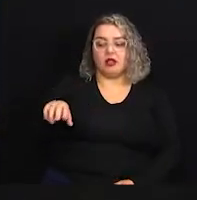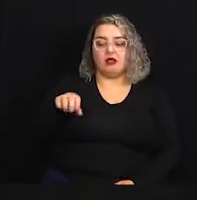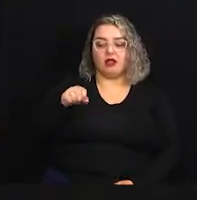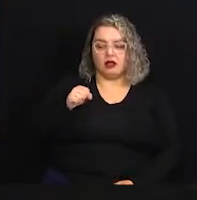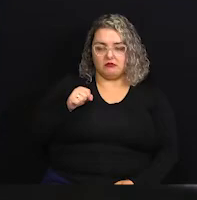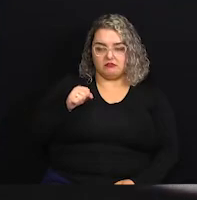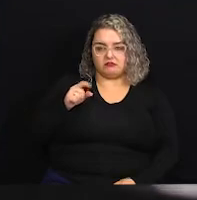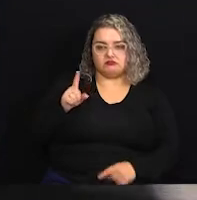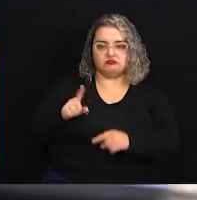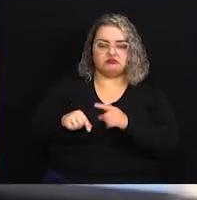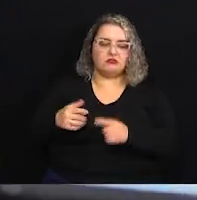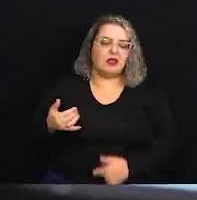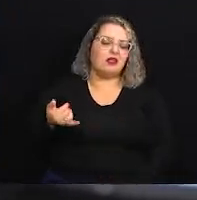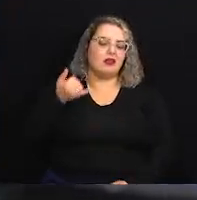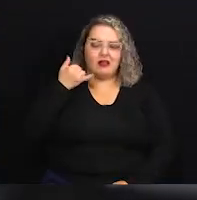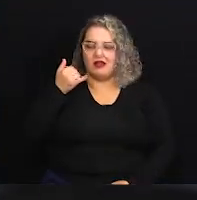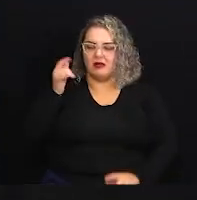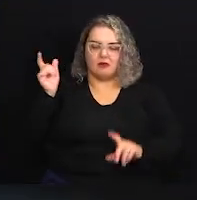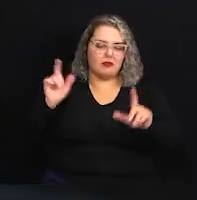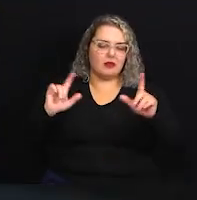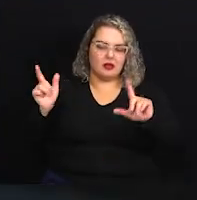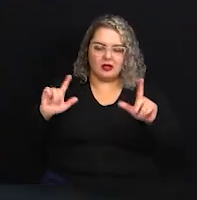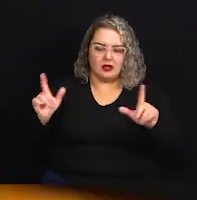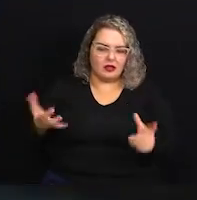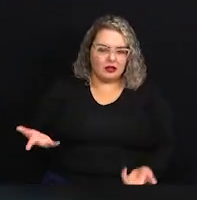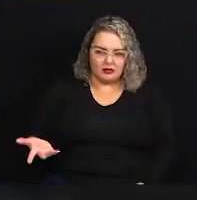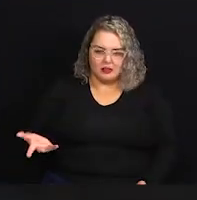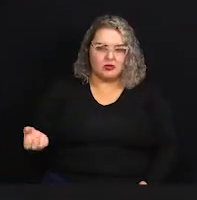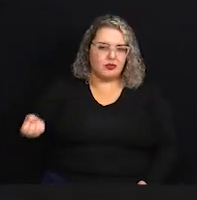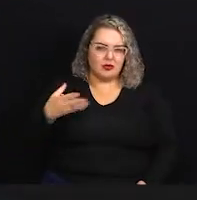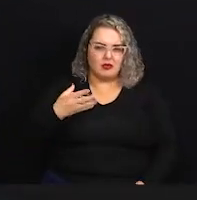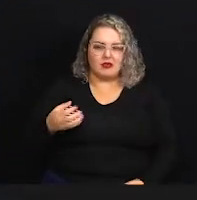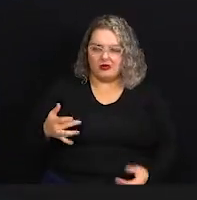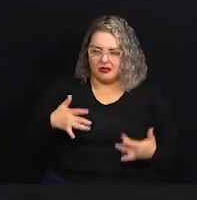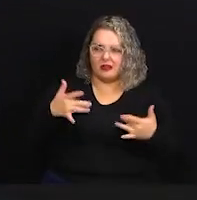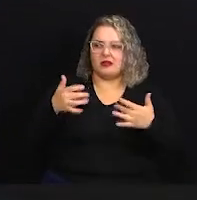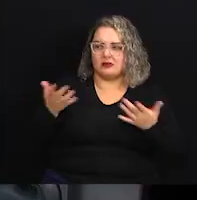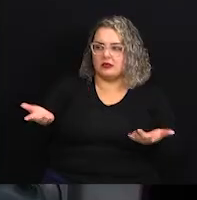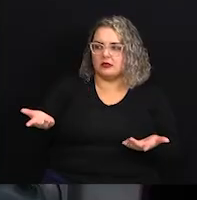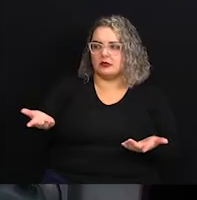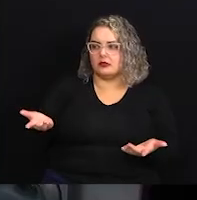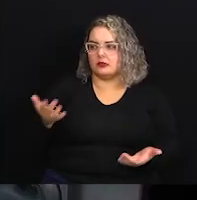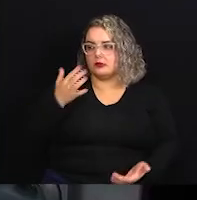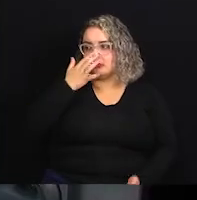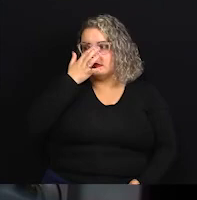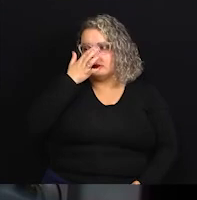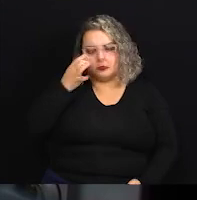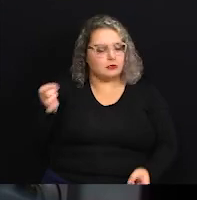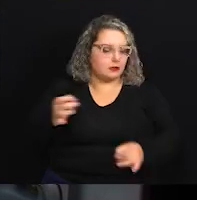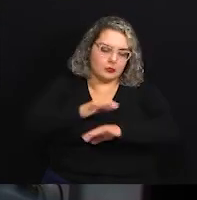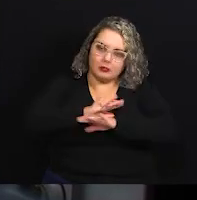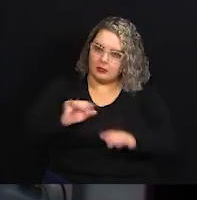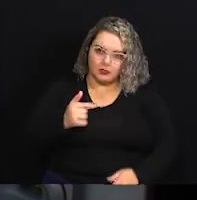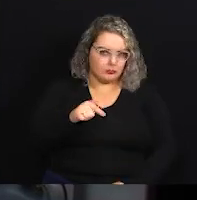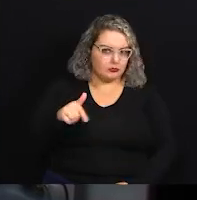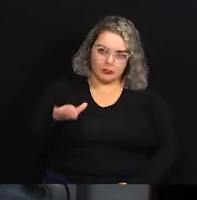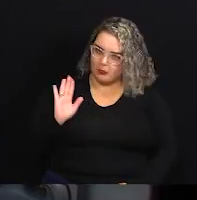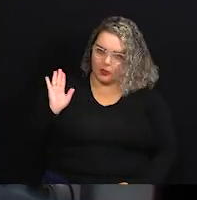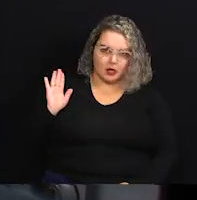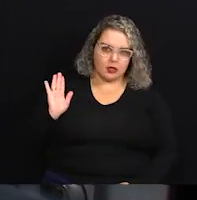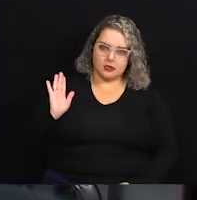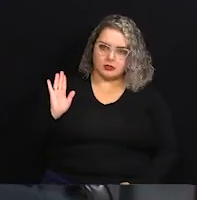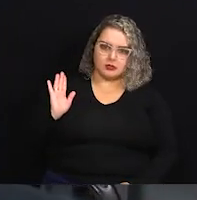retirada de equipamento. Olha, eu comprei um televisor novo, o senhor não quer pegar esse aqui como doação, coisa e tal. Acabou, isso aí não existe